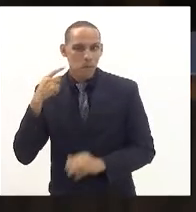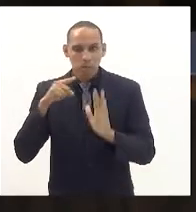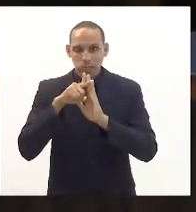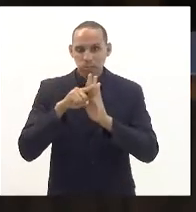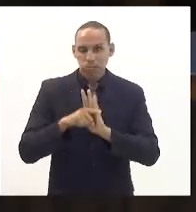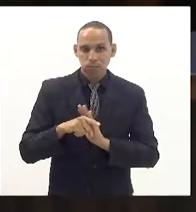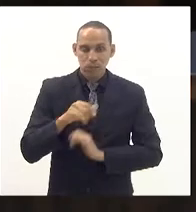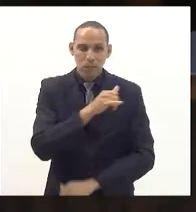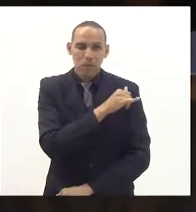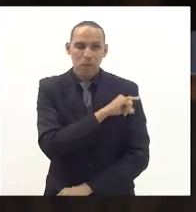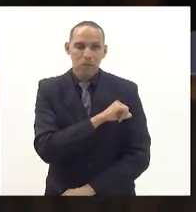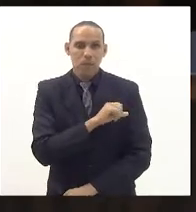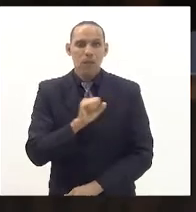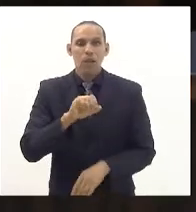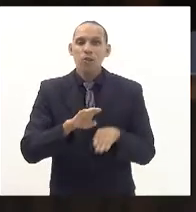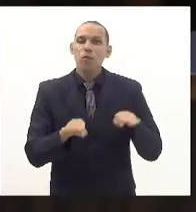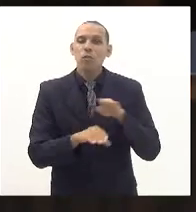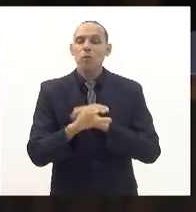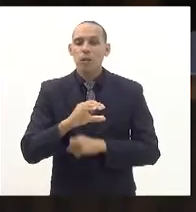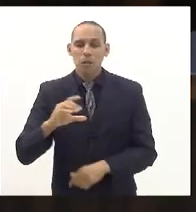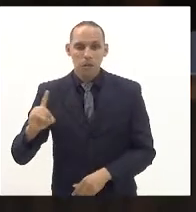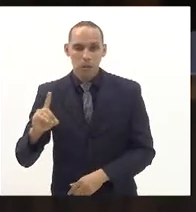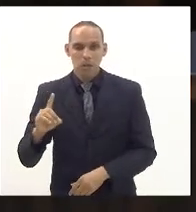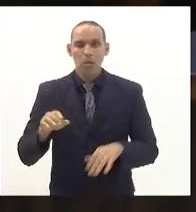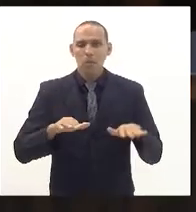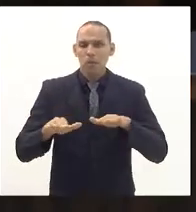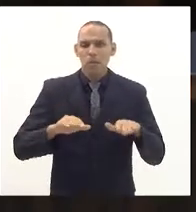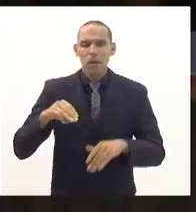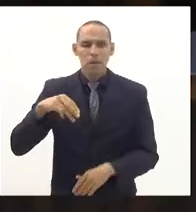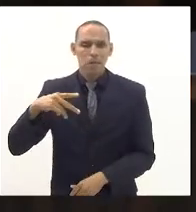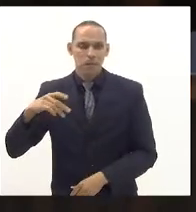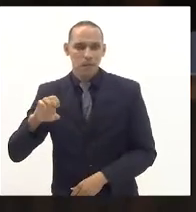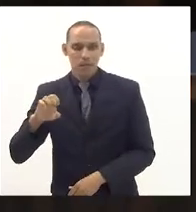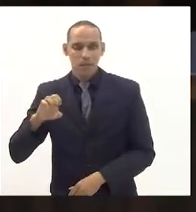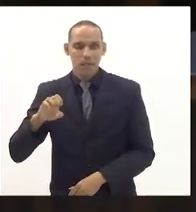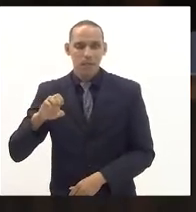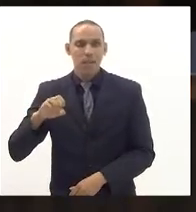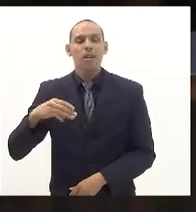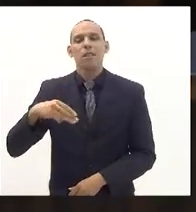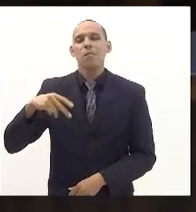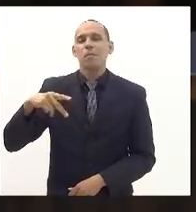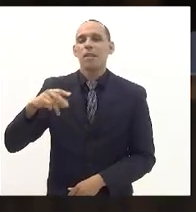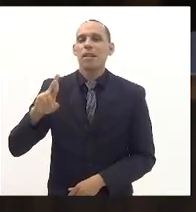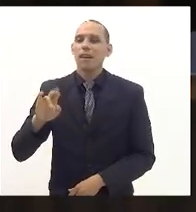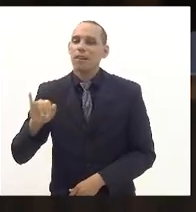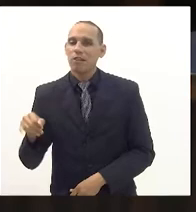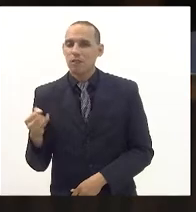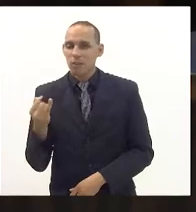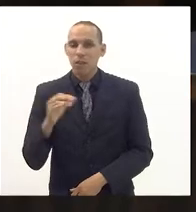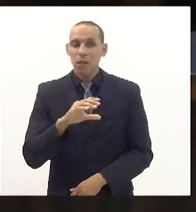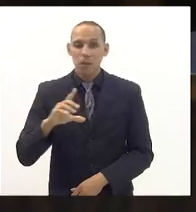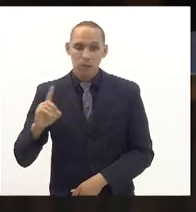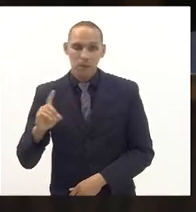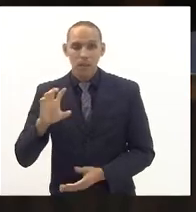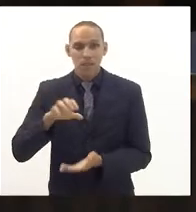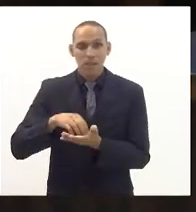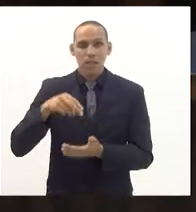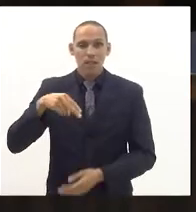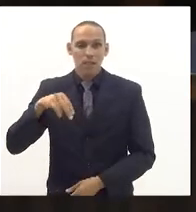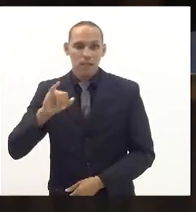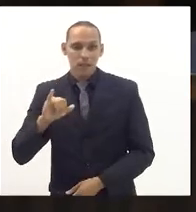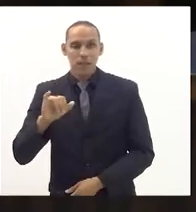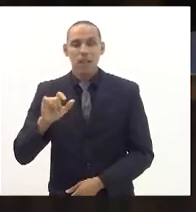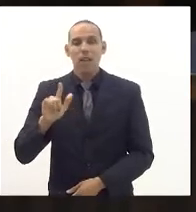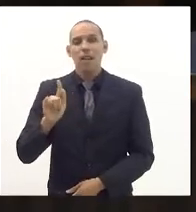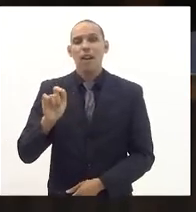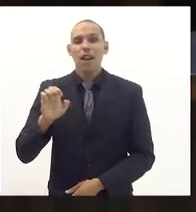como subcoordenador de movimentação do MPR mp-rj coordenador do Centro de Nova Iguaçu integrante do